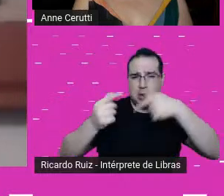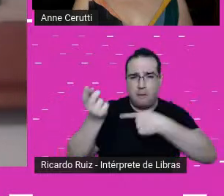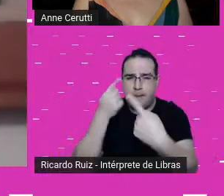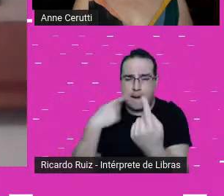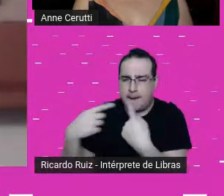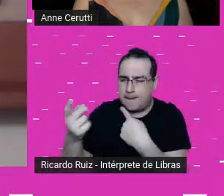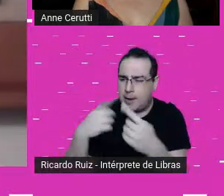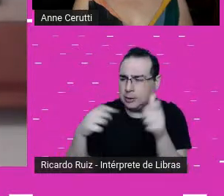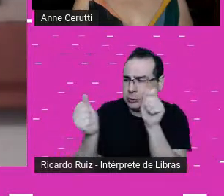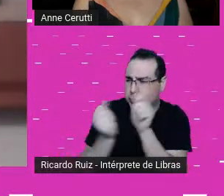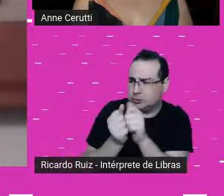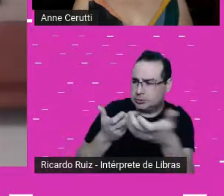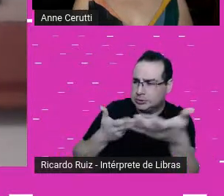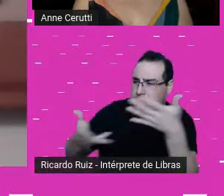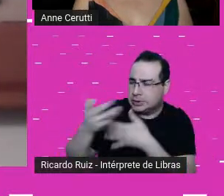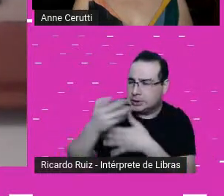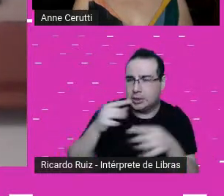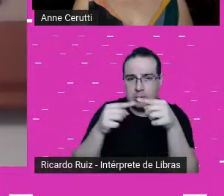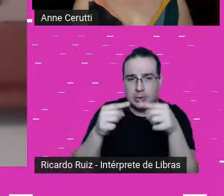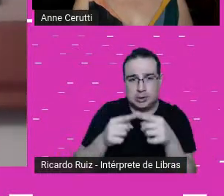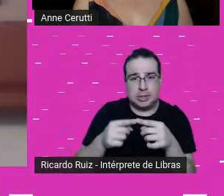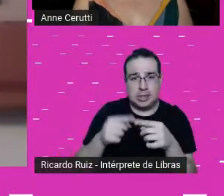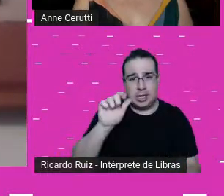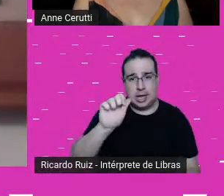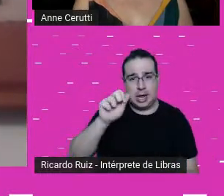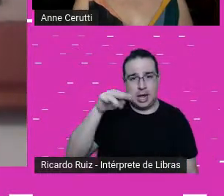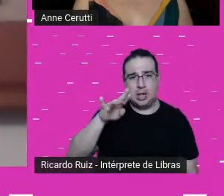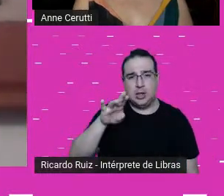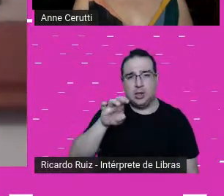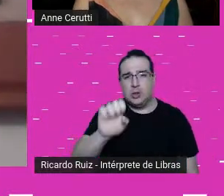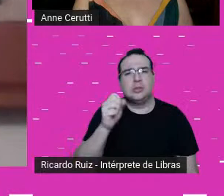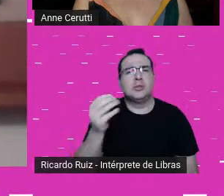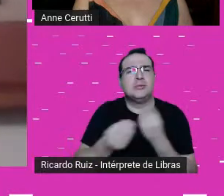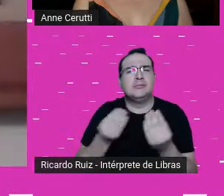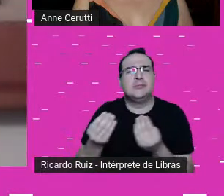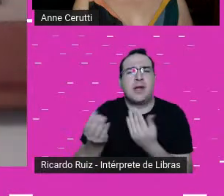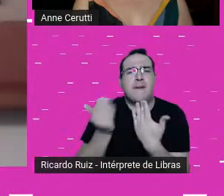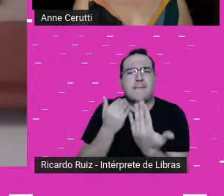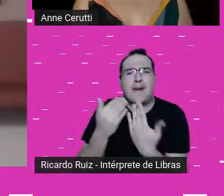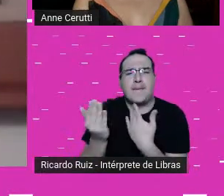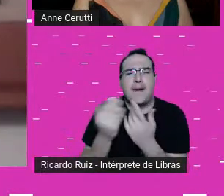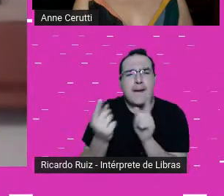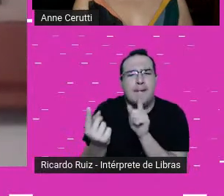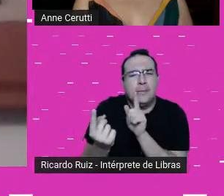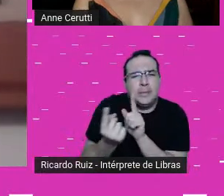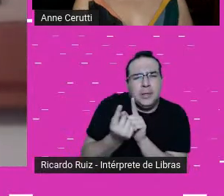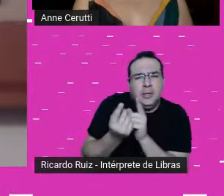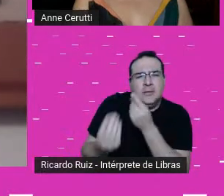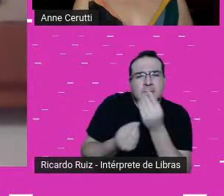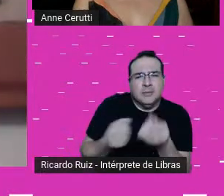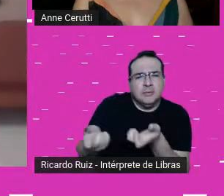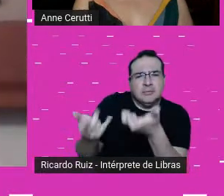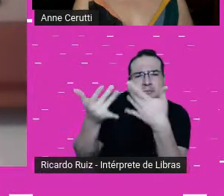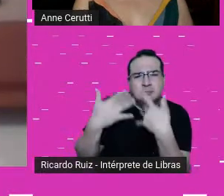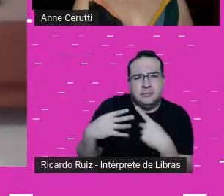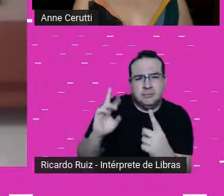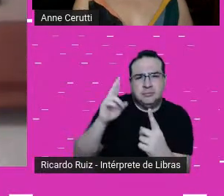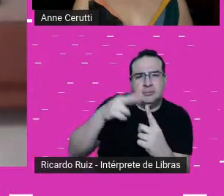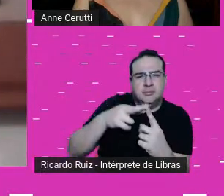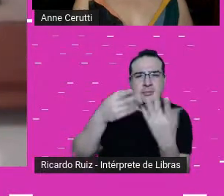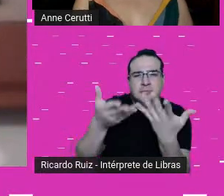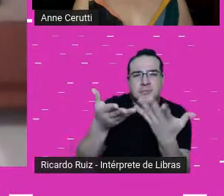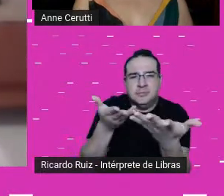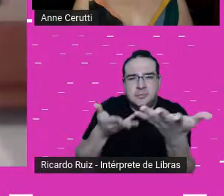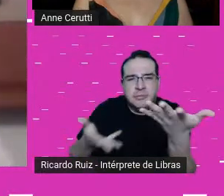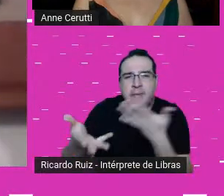interlocução com o Antunes? O tempo todo, né? Como é que ele trazia essas referências para você,